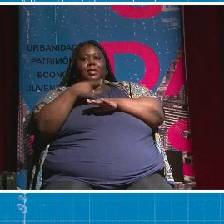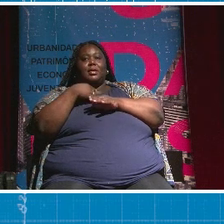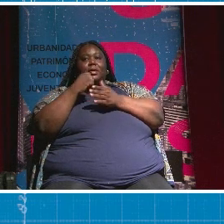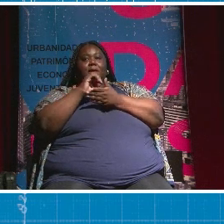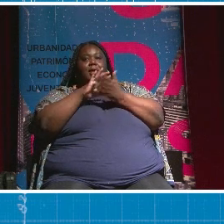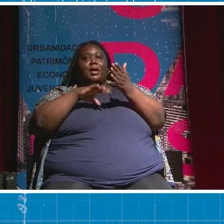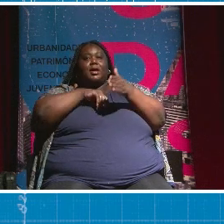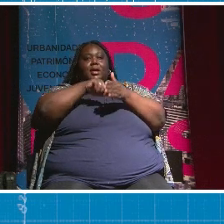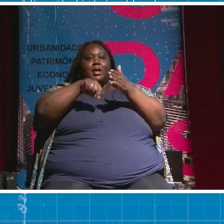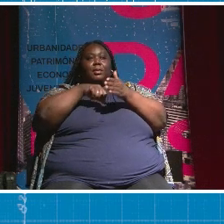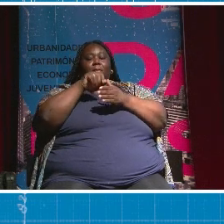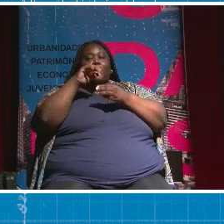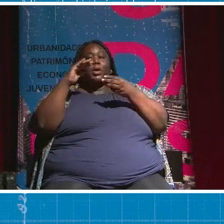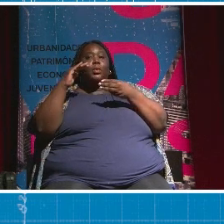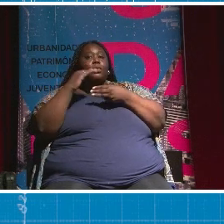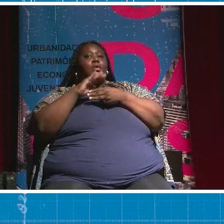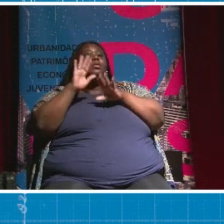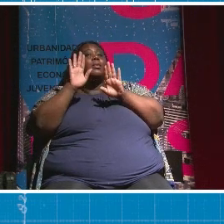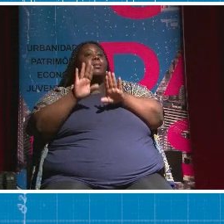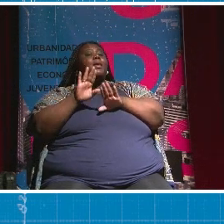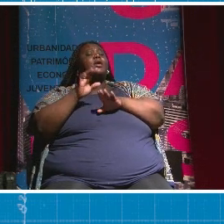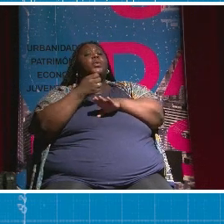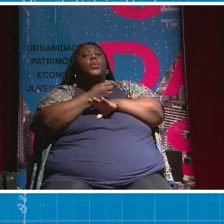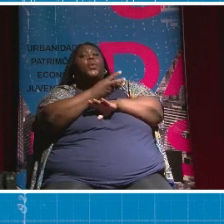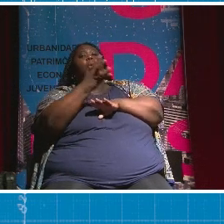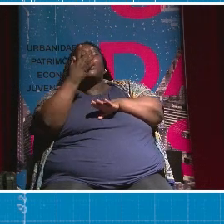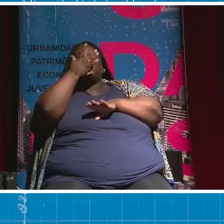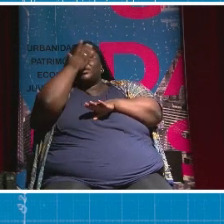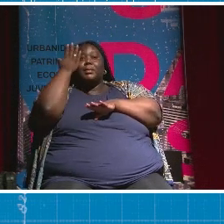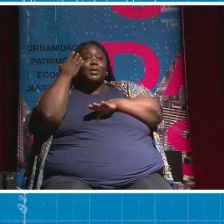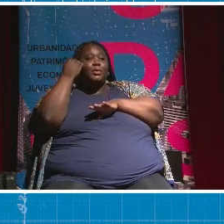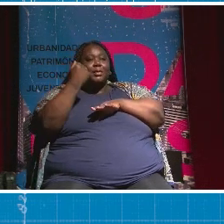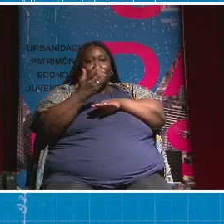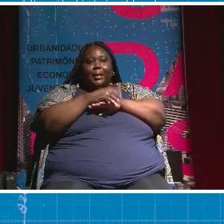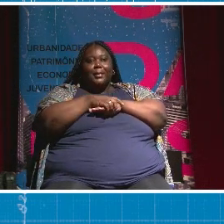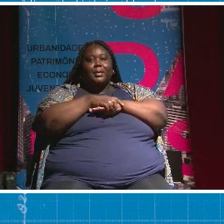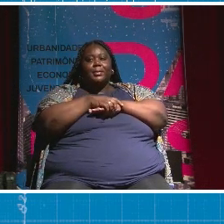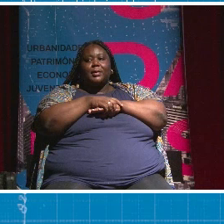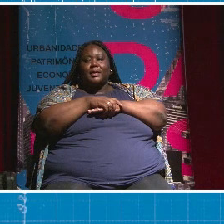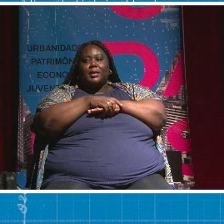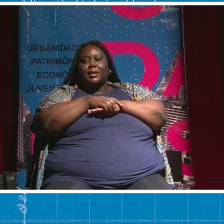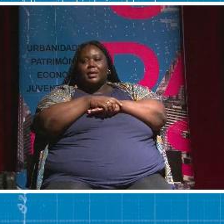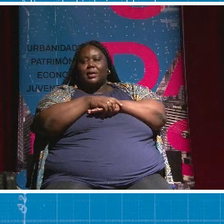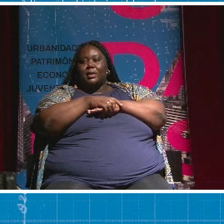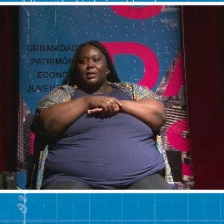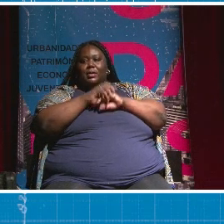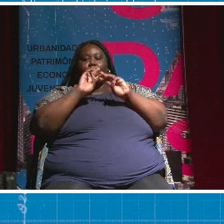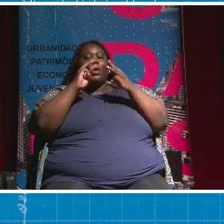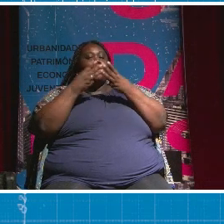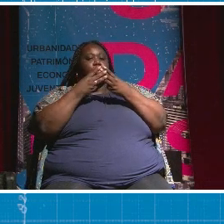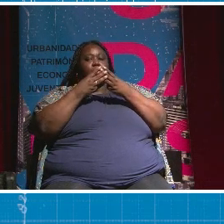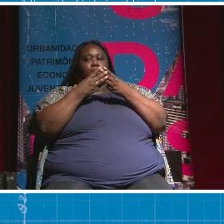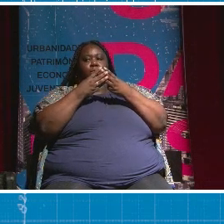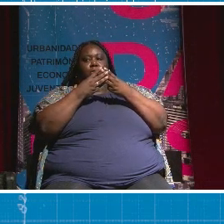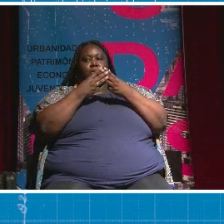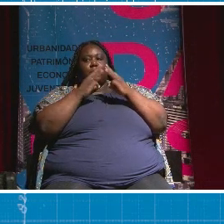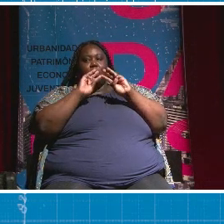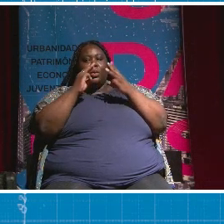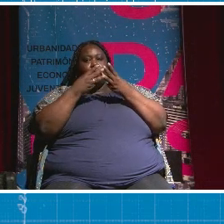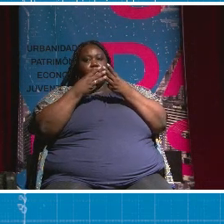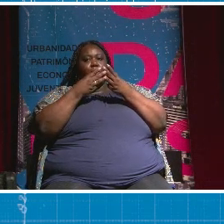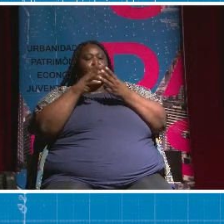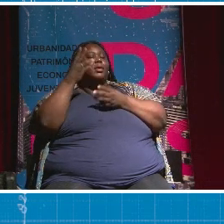gastronomia, da Unesco. Mas quantas pessoas sabem dessa chancela e entendem esse reconhecimento, entendem